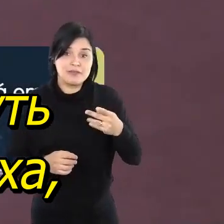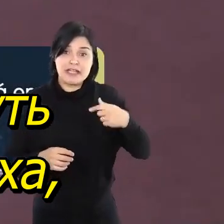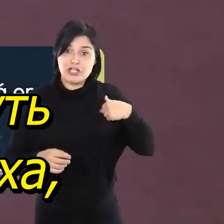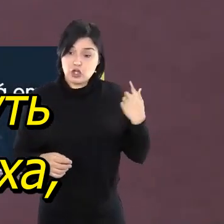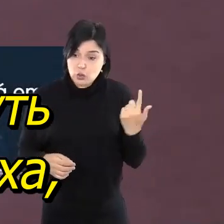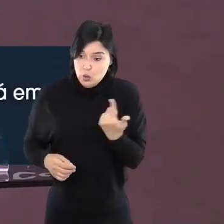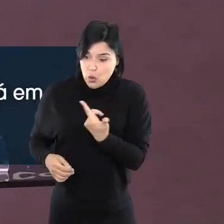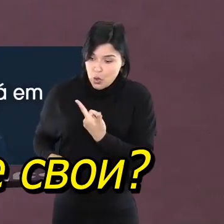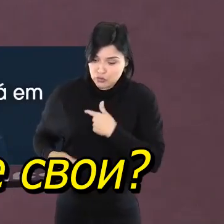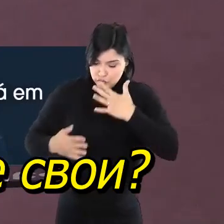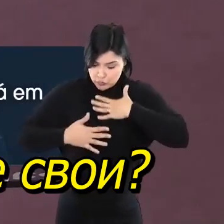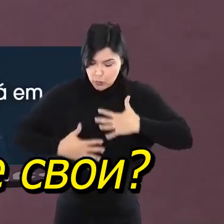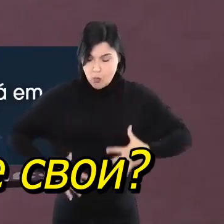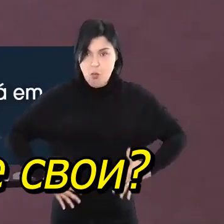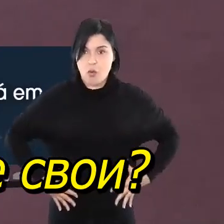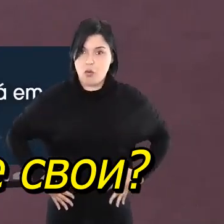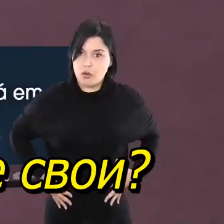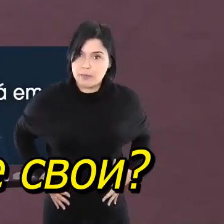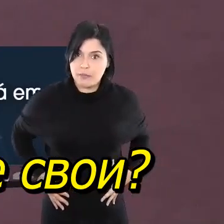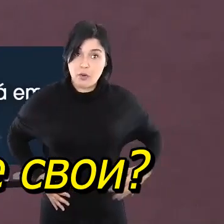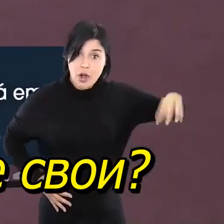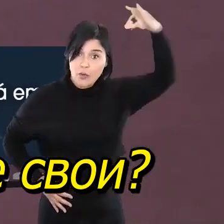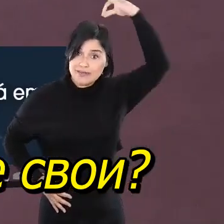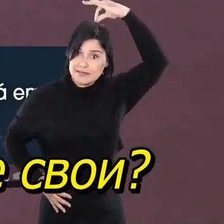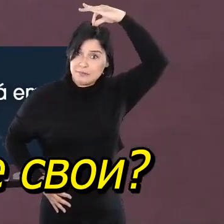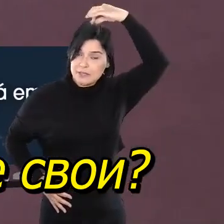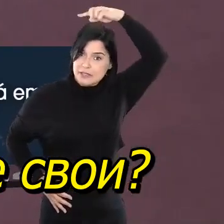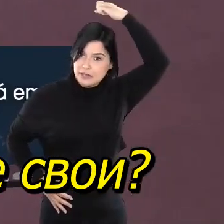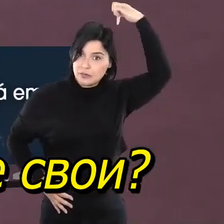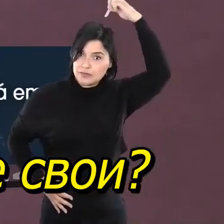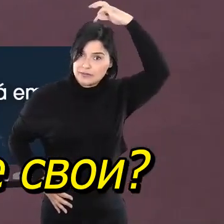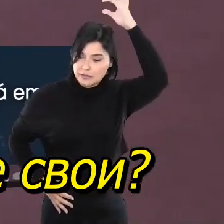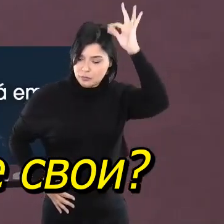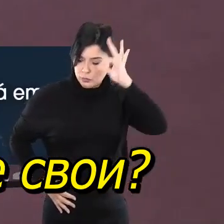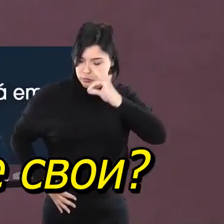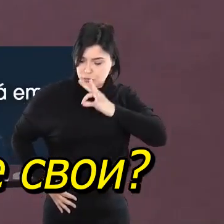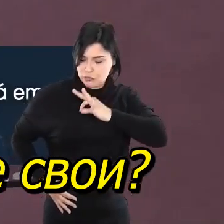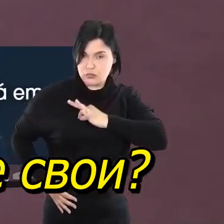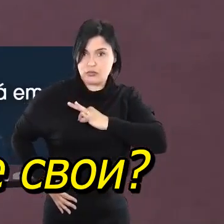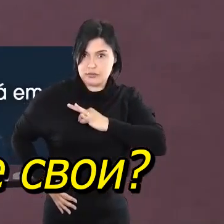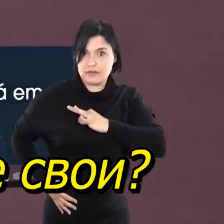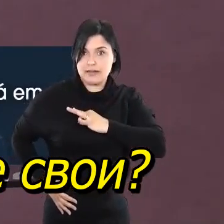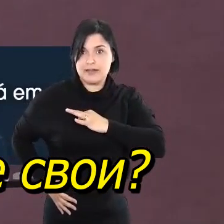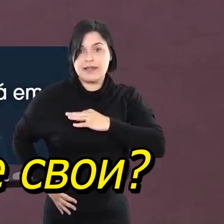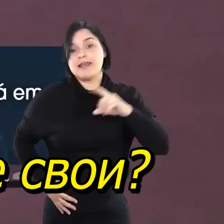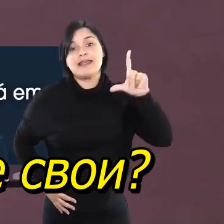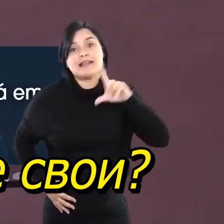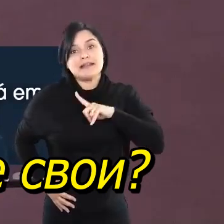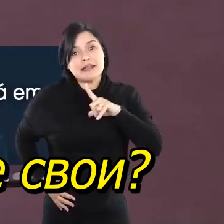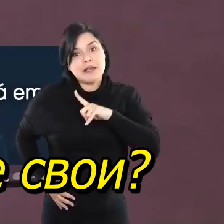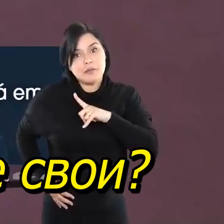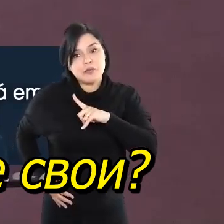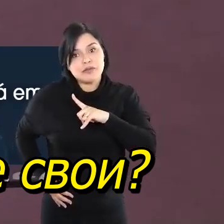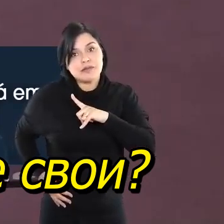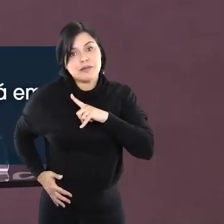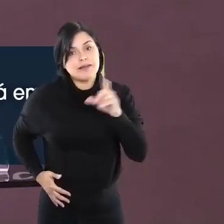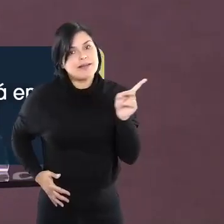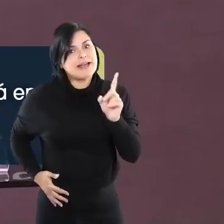Espírito Santo, que está em vós, o qual tendes da parte de Deus, e que não sois de vós